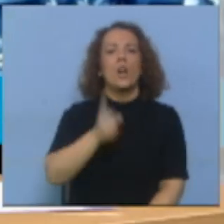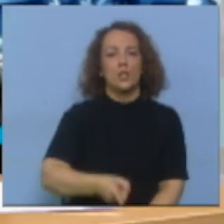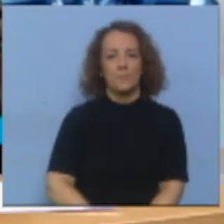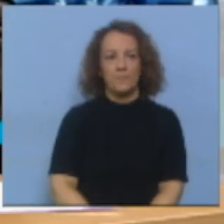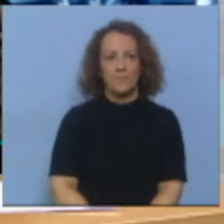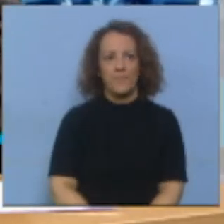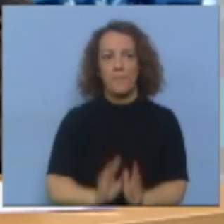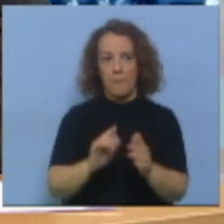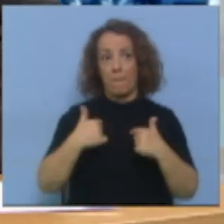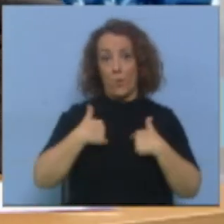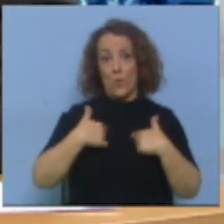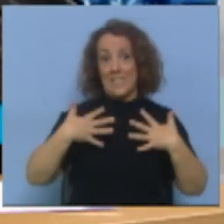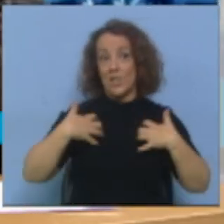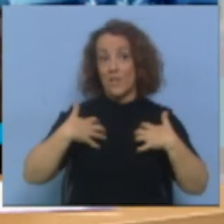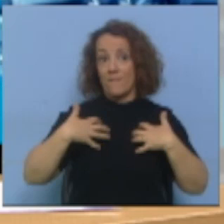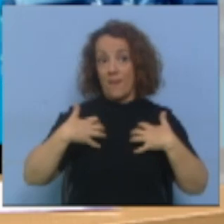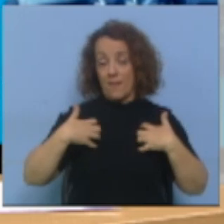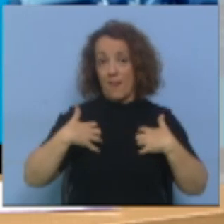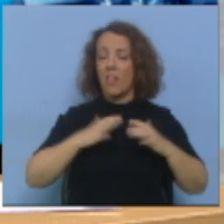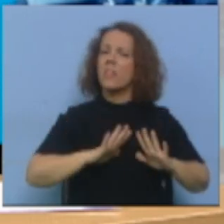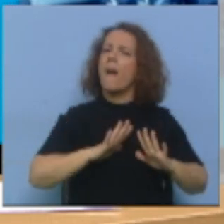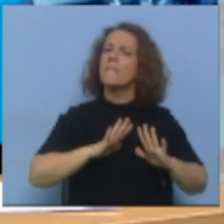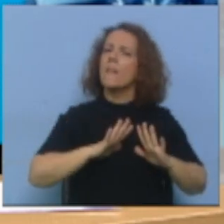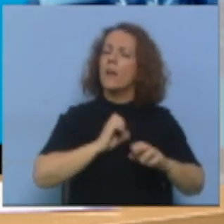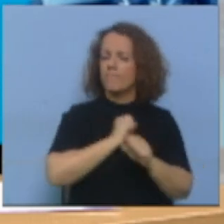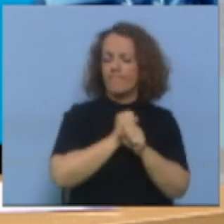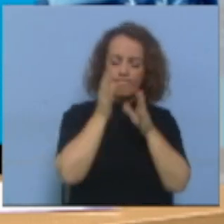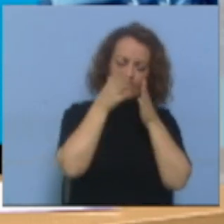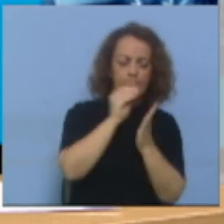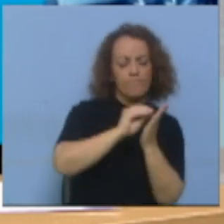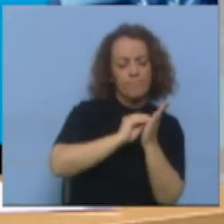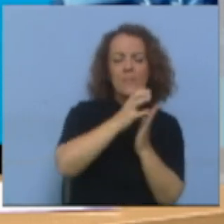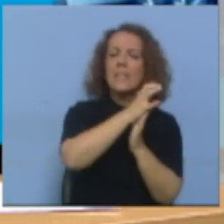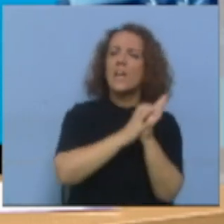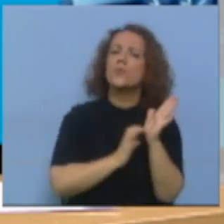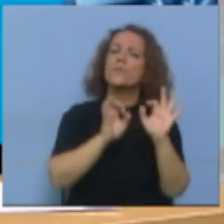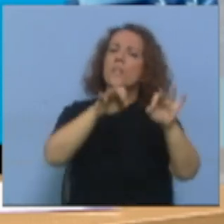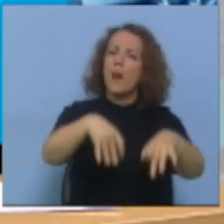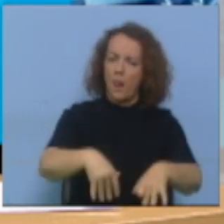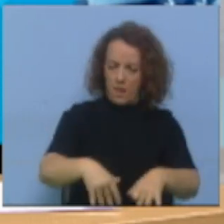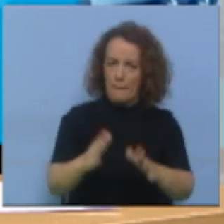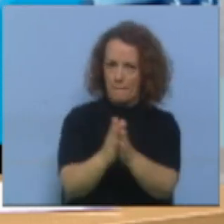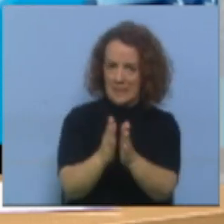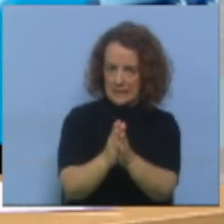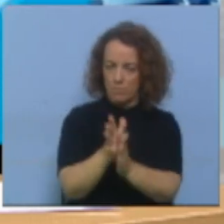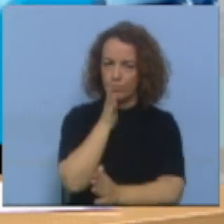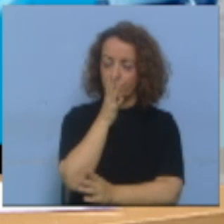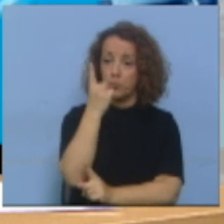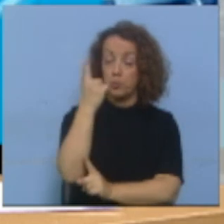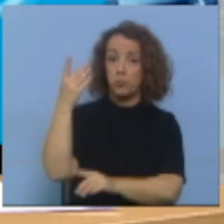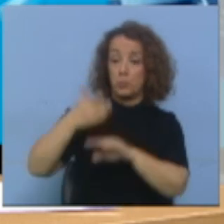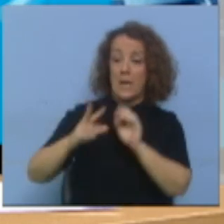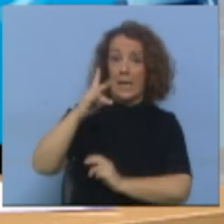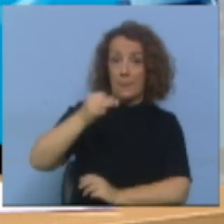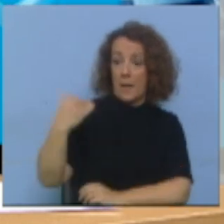eu na sexta-feira estava ainda a trabalhar no texto final da homilia e recebi a notícia precisamente de uma pessoa da RTP